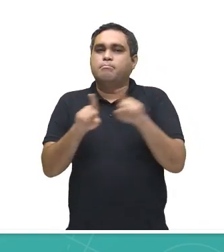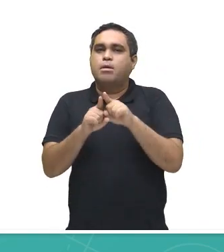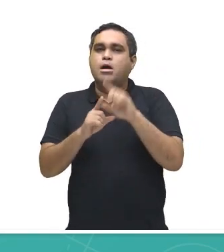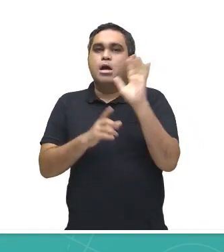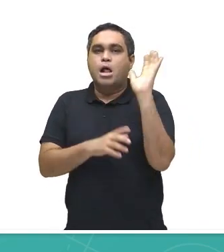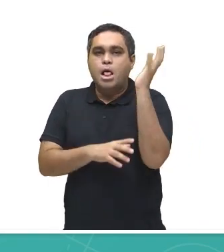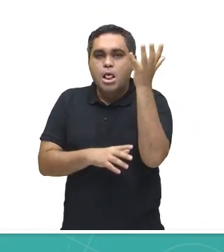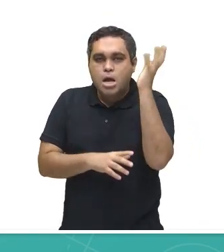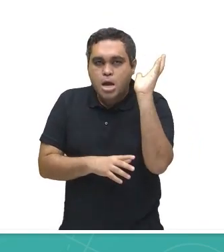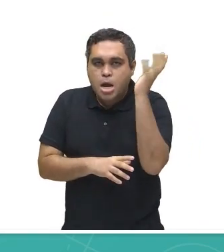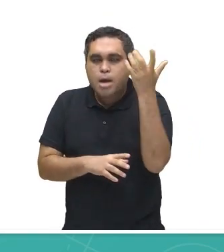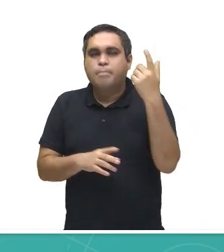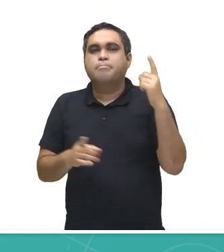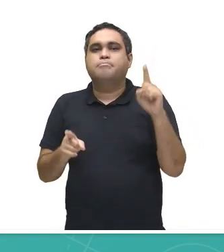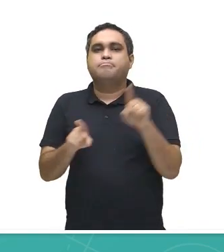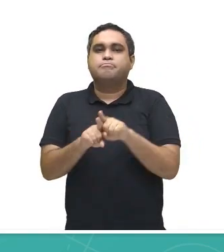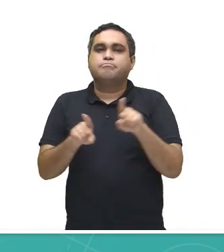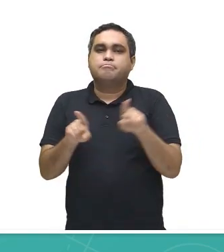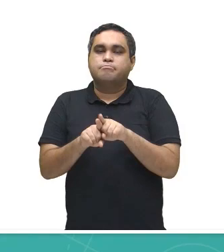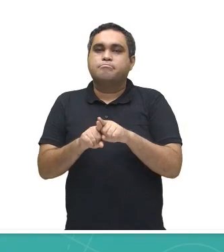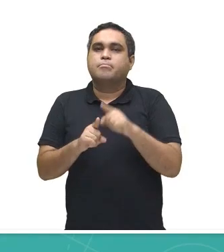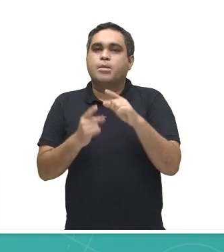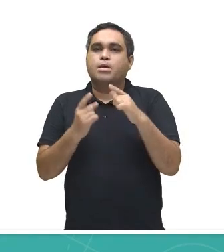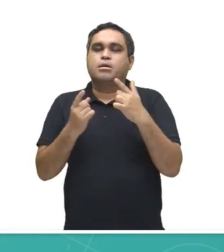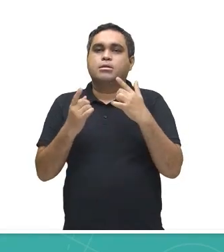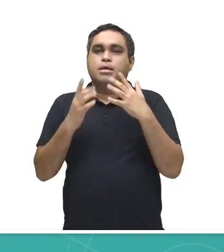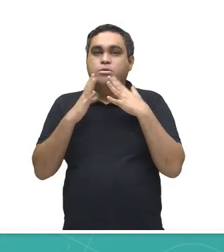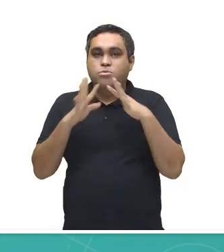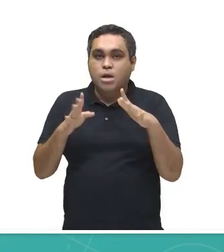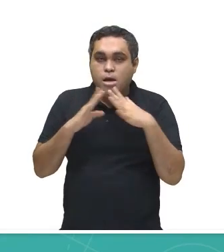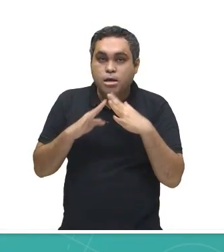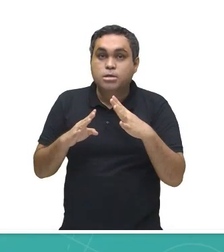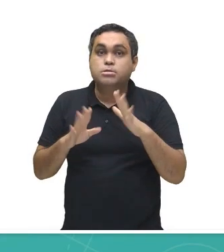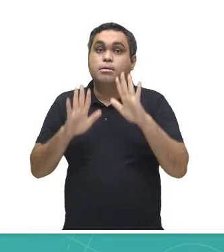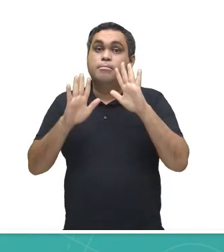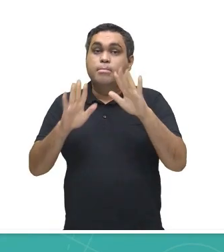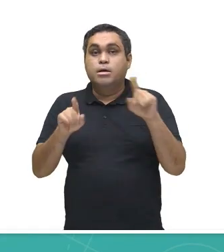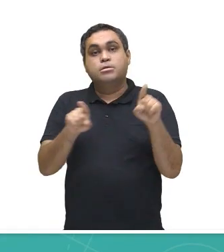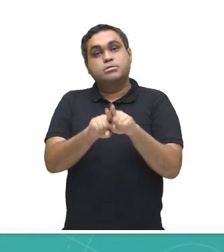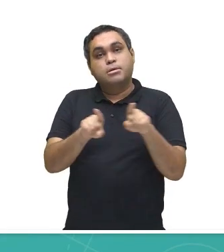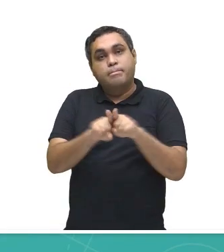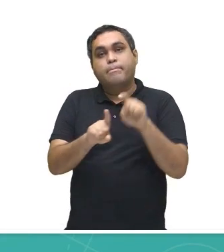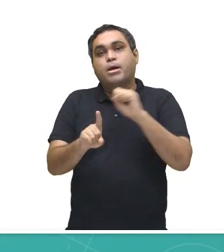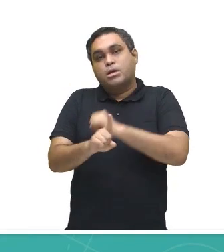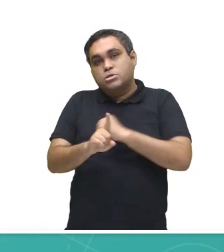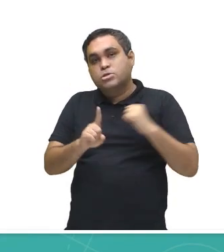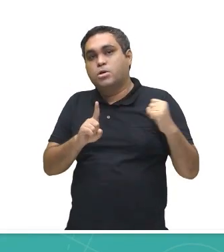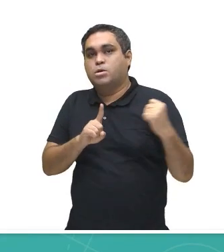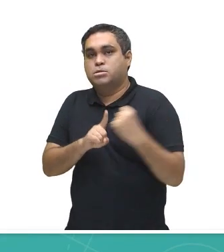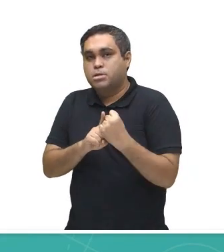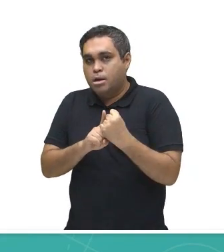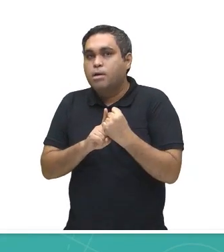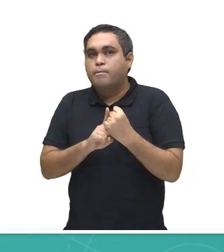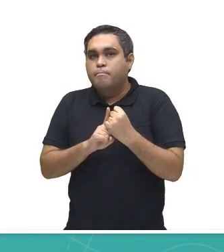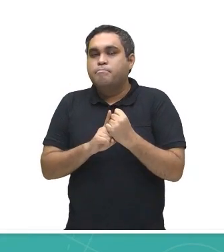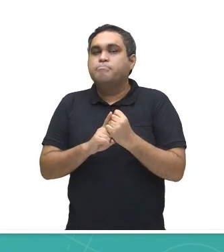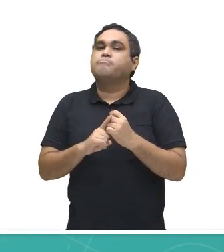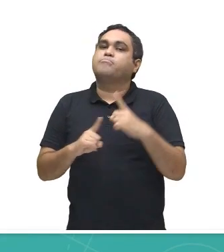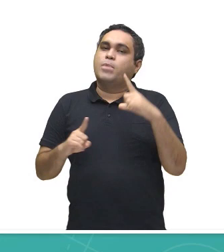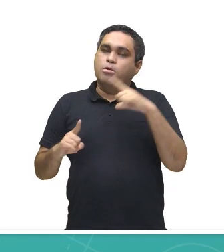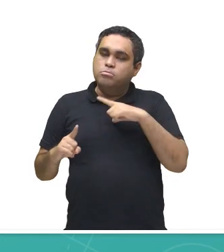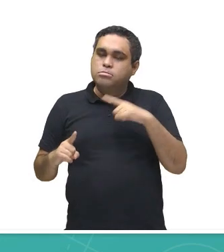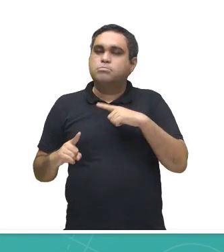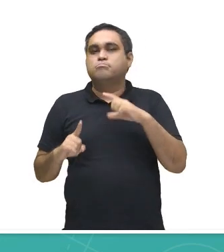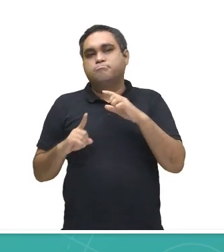nós também teremos aí as diferenças sociais, ok? Então, a gente observa tanto as diferenças